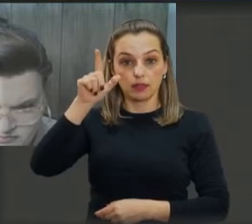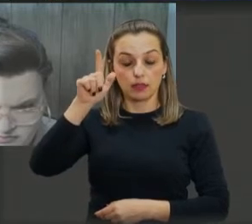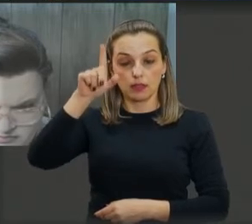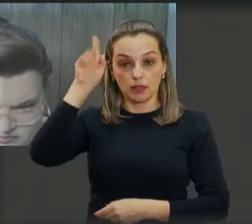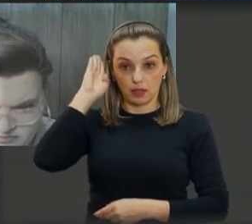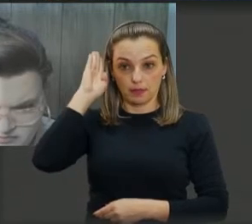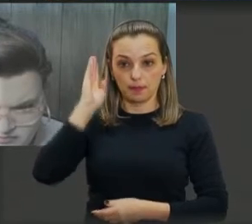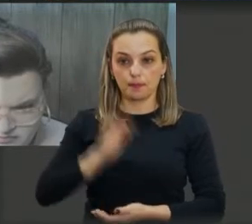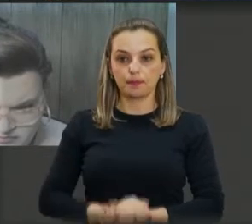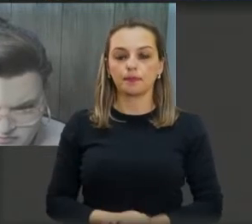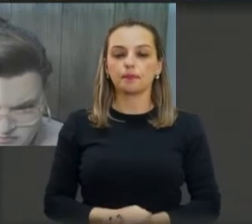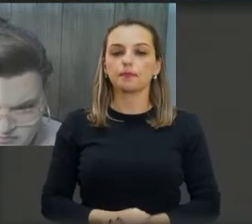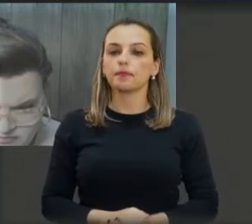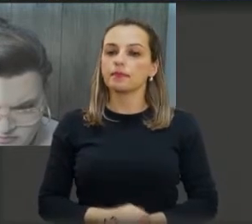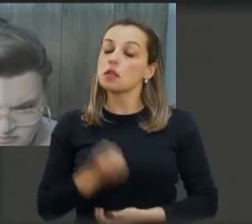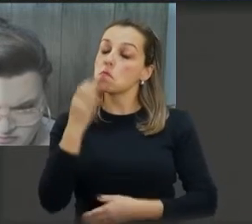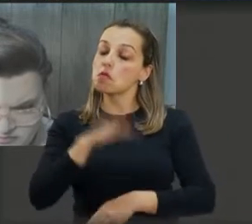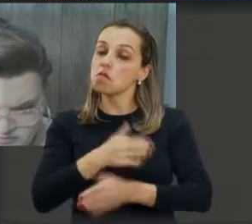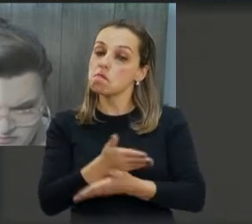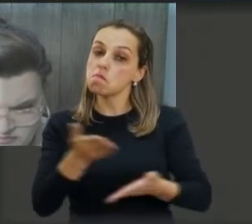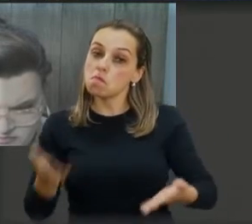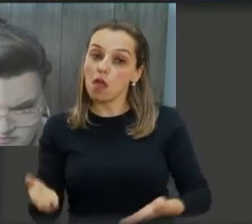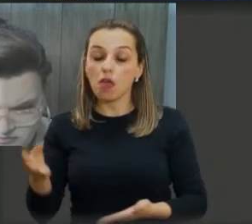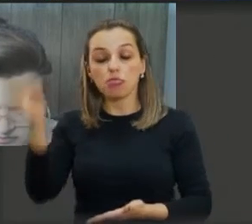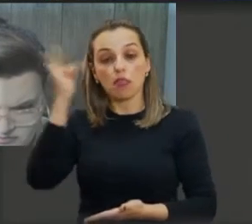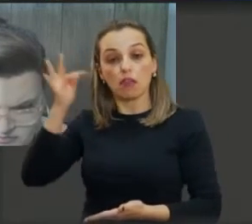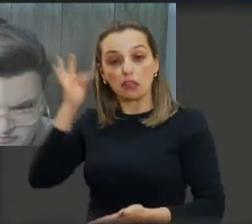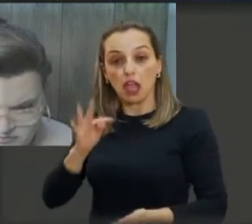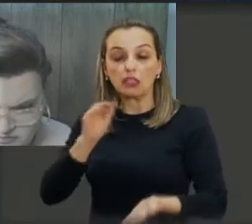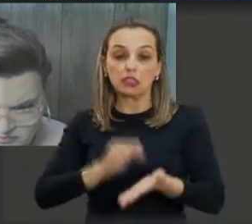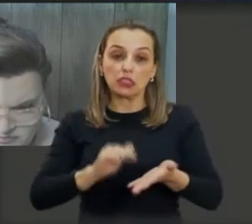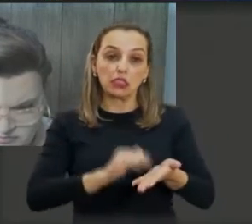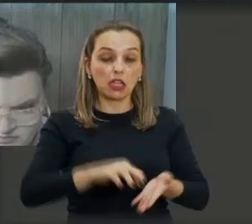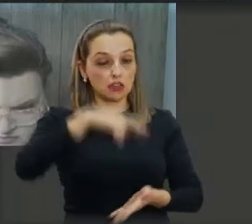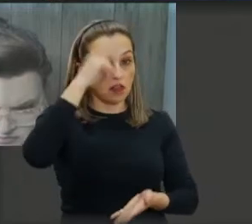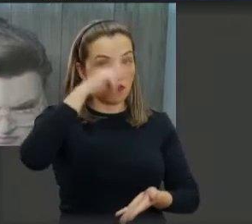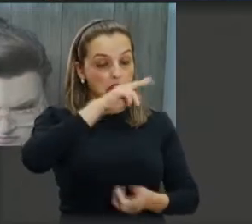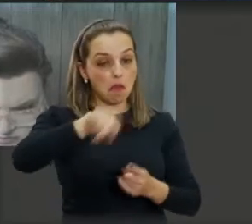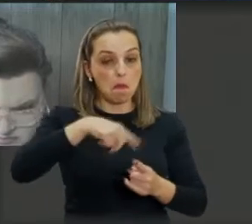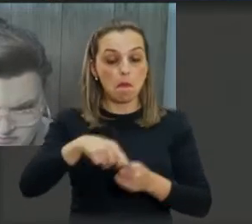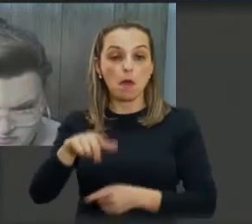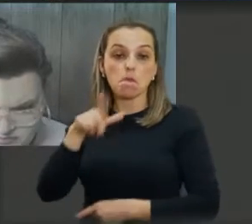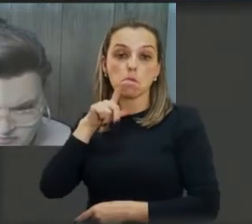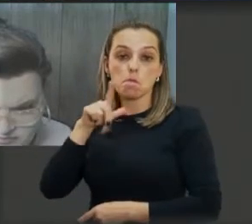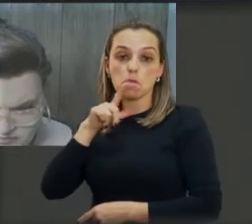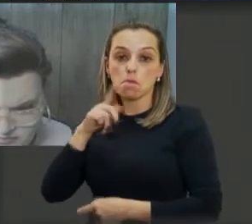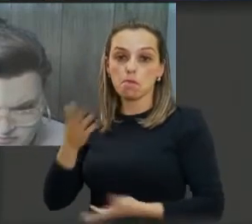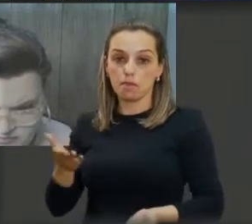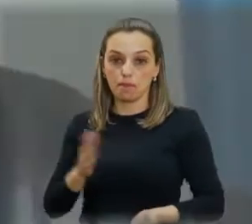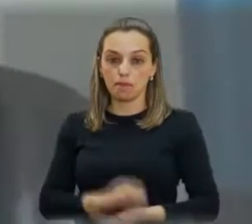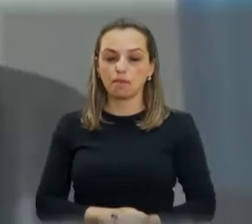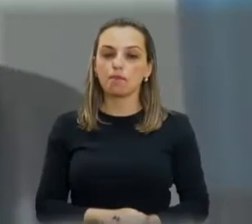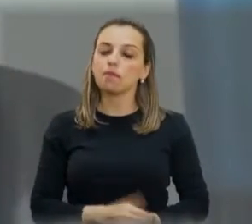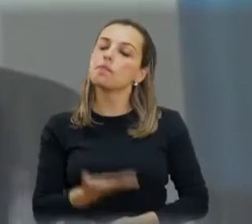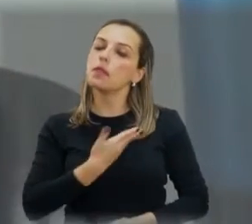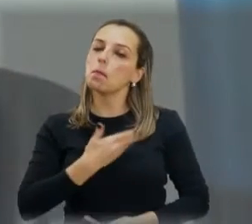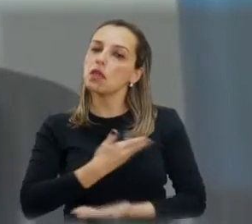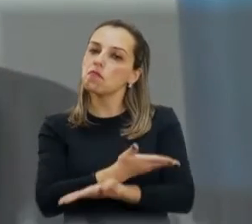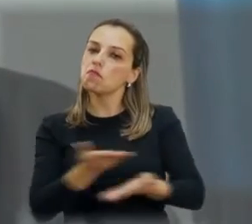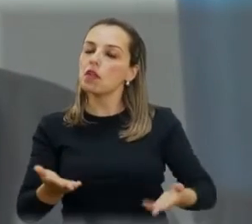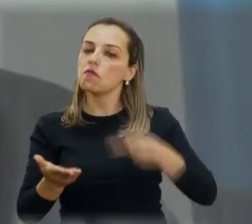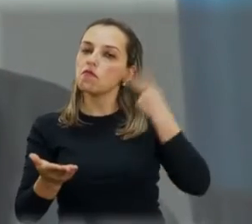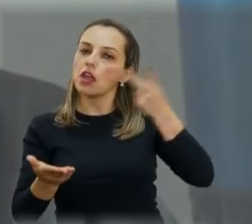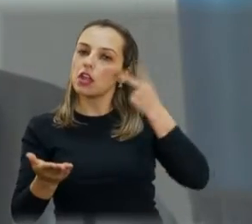Boa tarde, presidente Boi, vice-presidente Tainara, secretário Rafael, secretário Greco, amigos